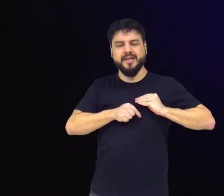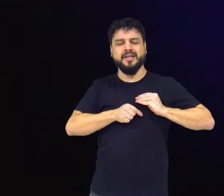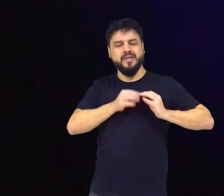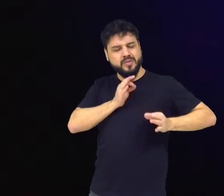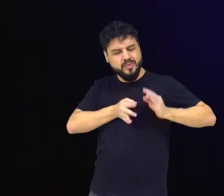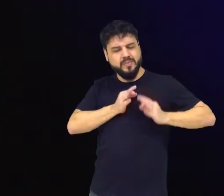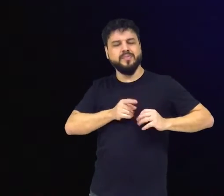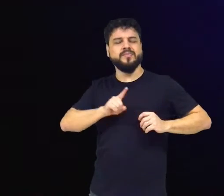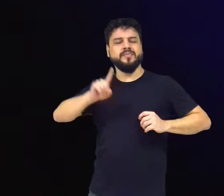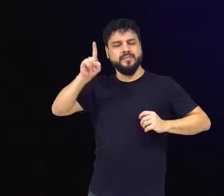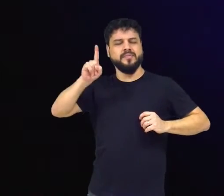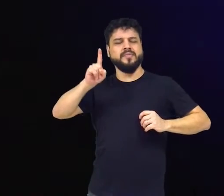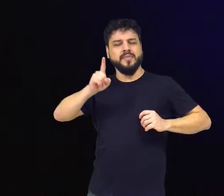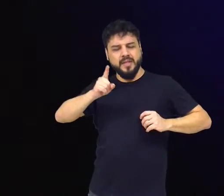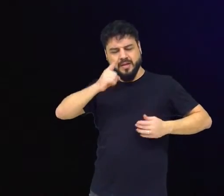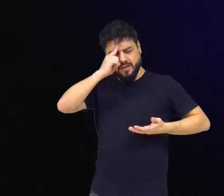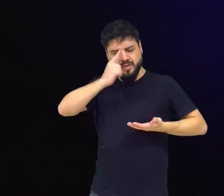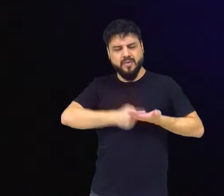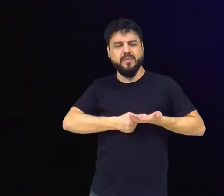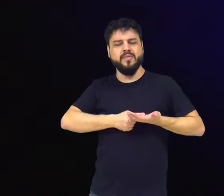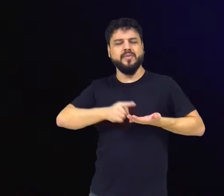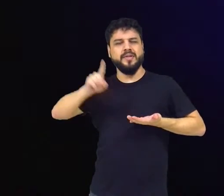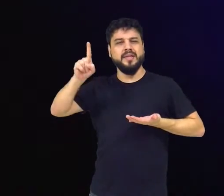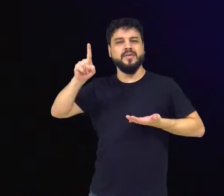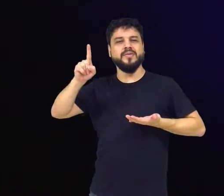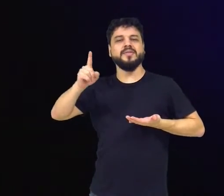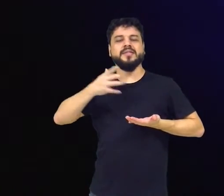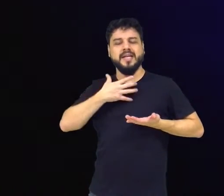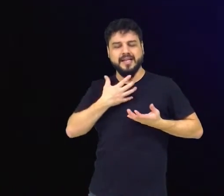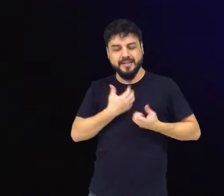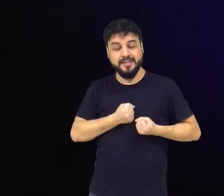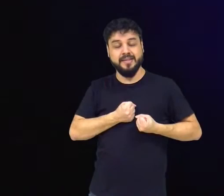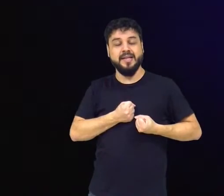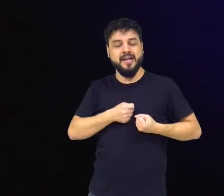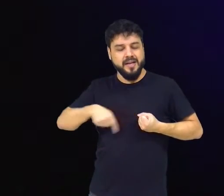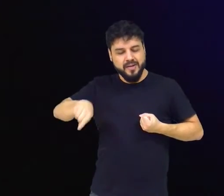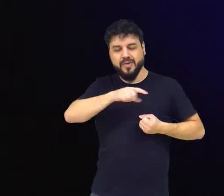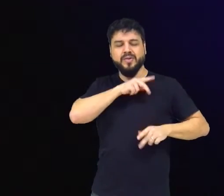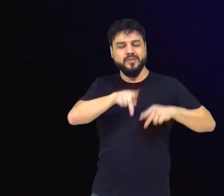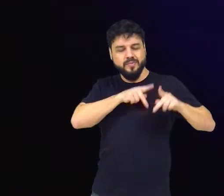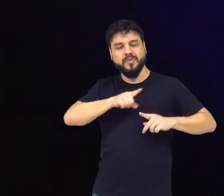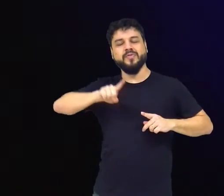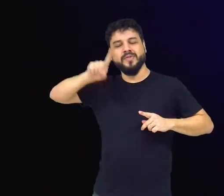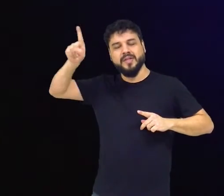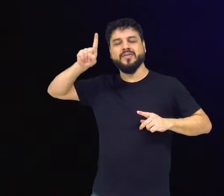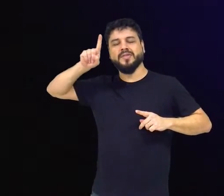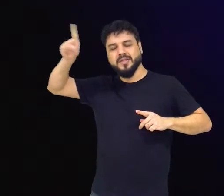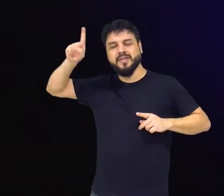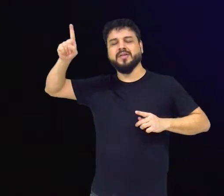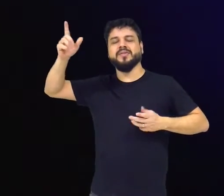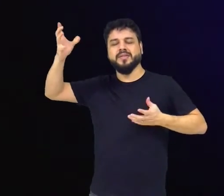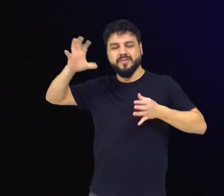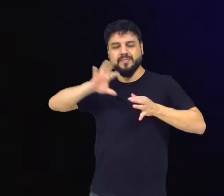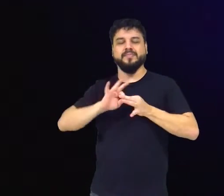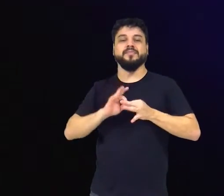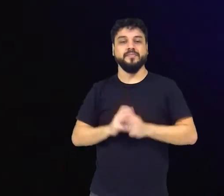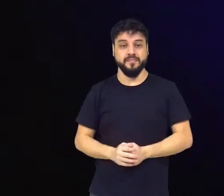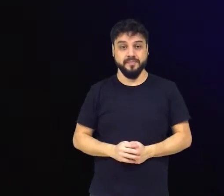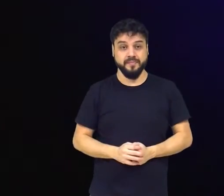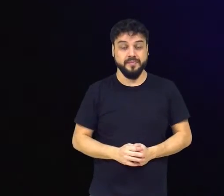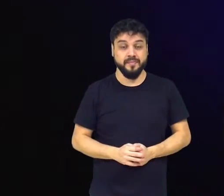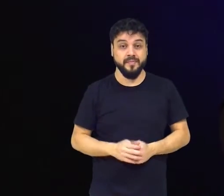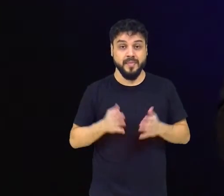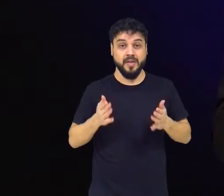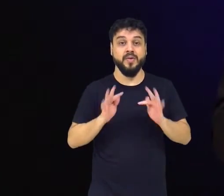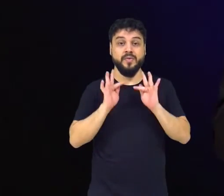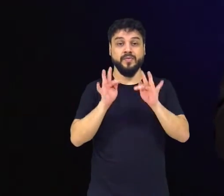E eles me serão por povo e eu lhes serei por Deus. Amém, irmãos. Em último lugar, eu quero terminar essa reflexão lendo o